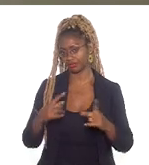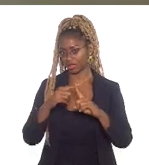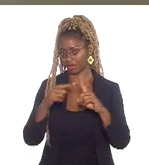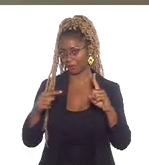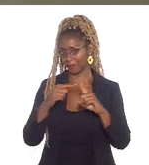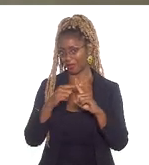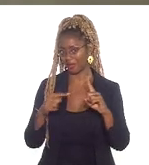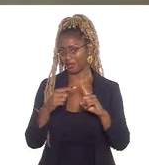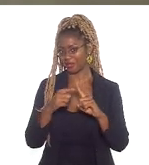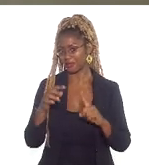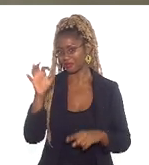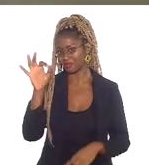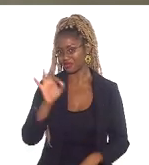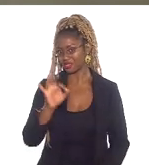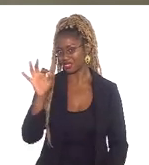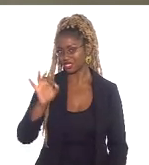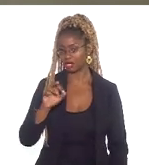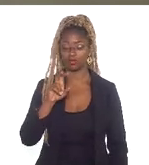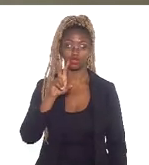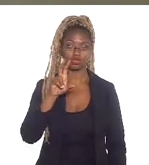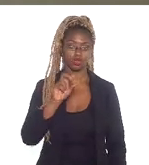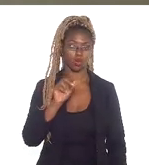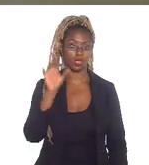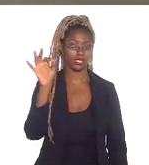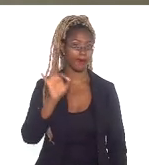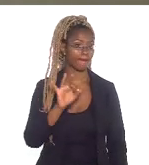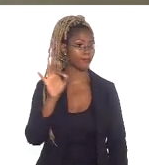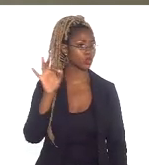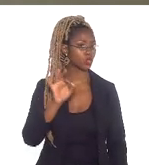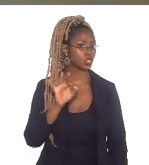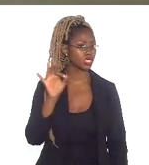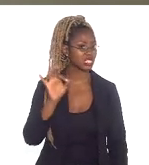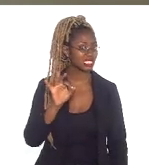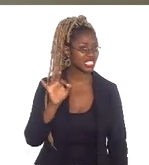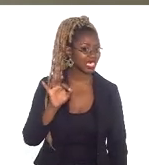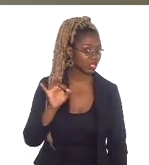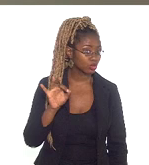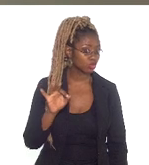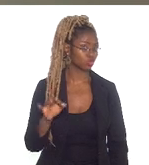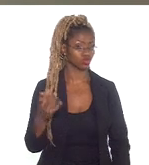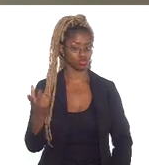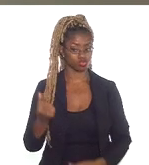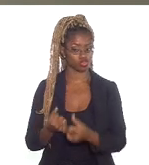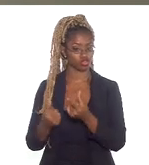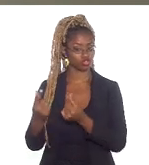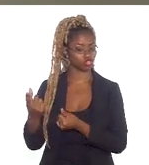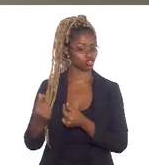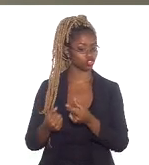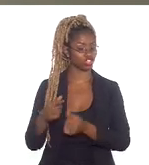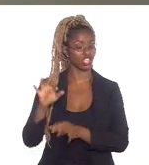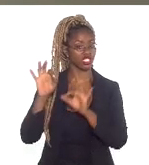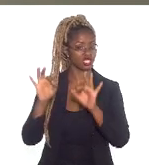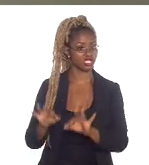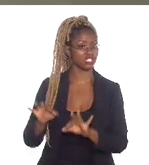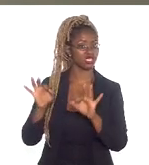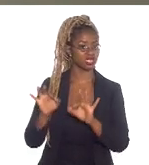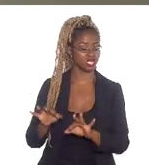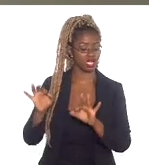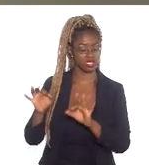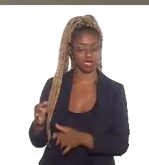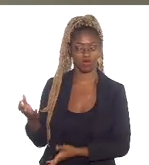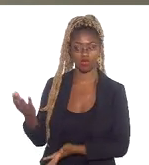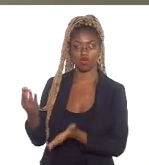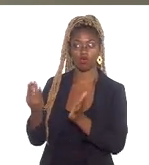é, 50% dos recursos são de fato alocados no centro de